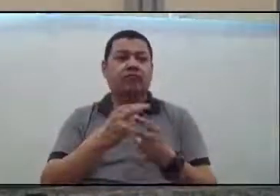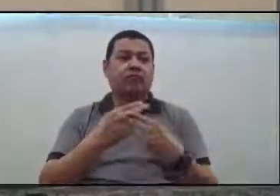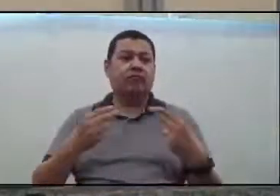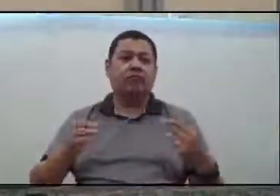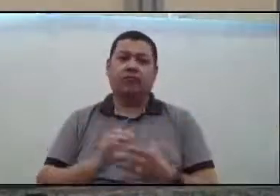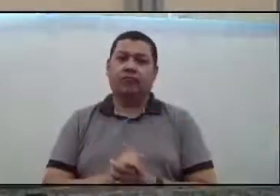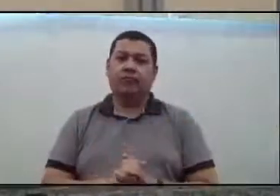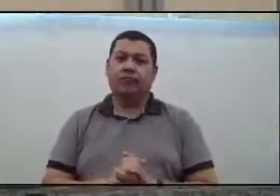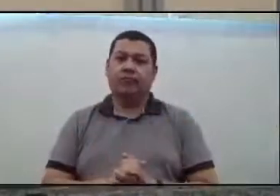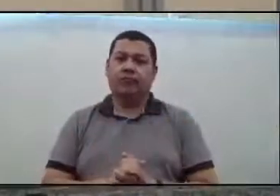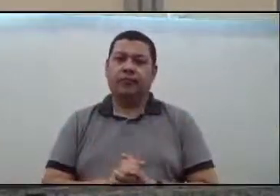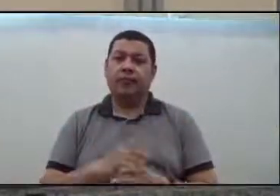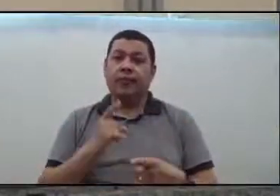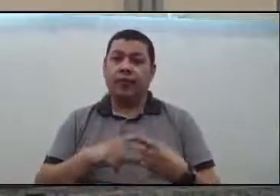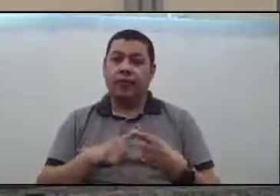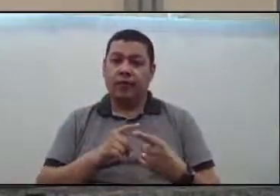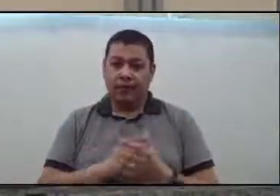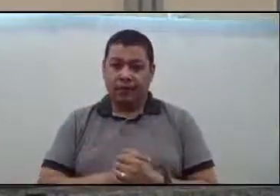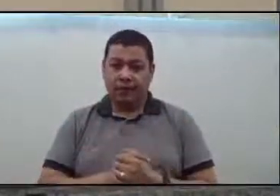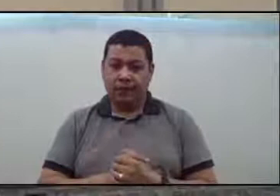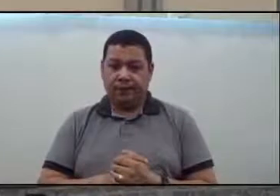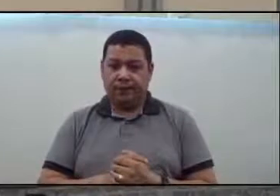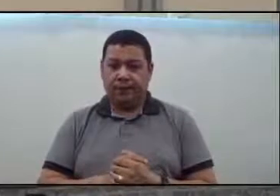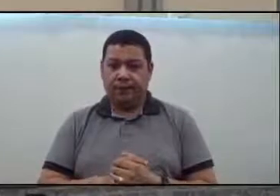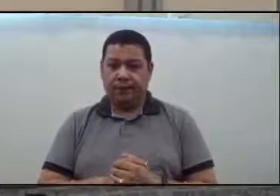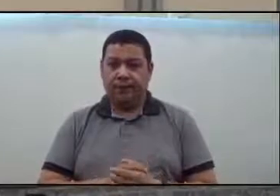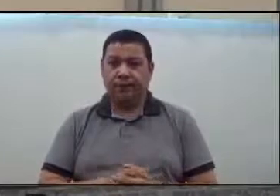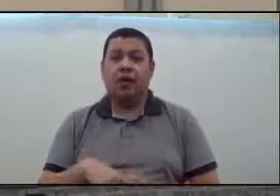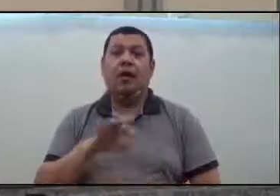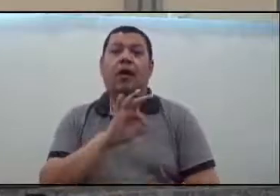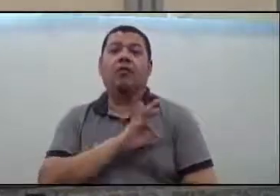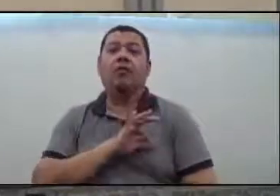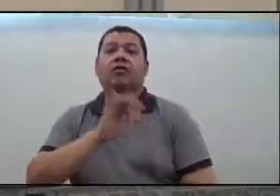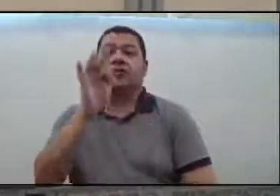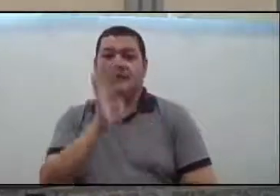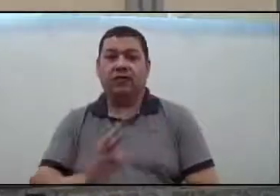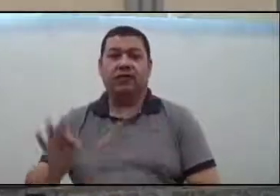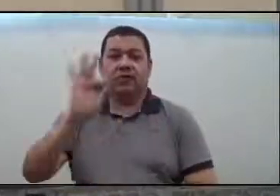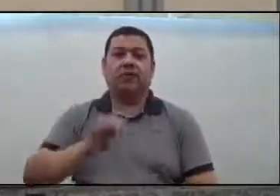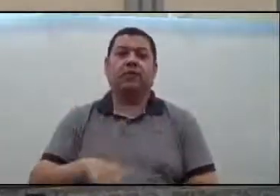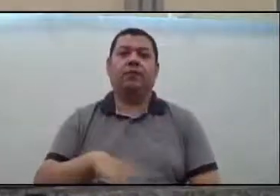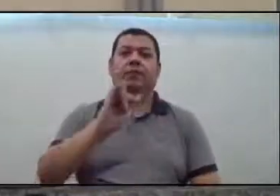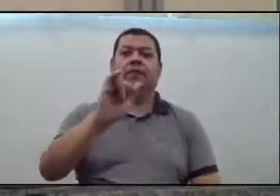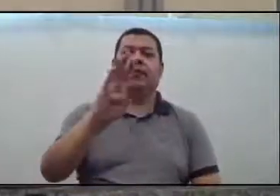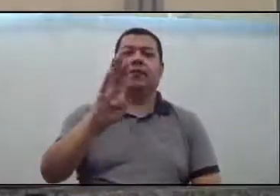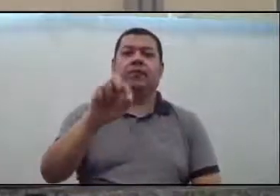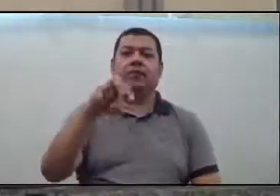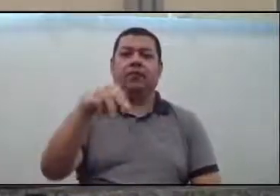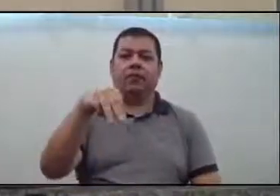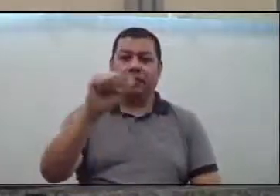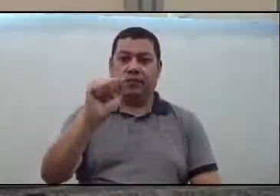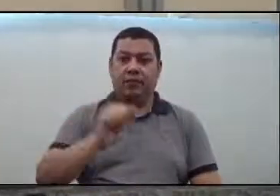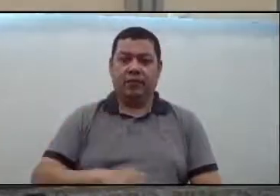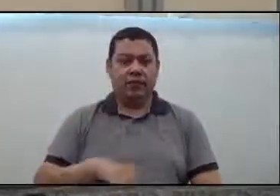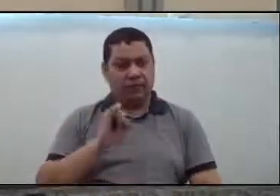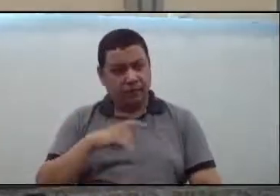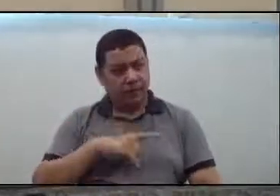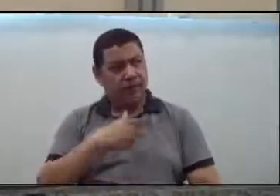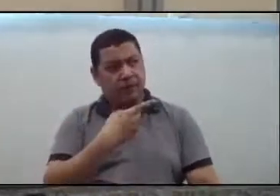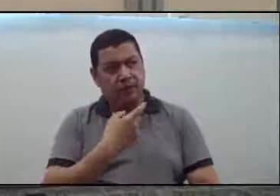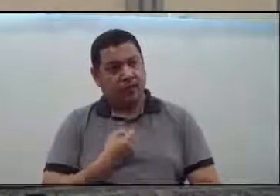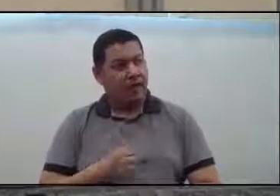dessas apreensões feitas, né? Não só pela situação do IBAMA, mas também se a gente for verificar, quando a gente vai e passa por